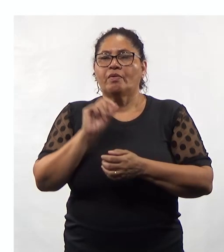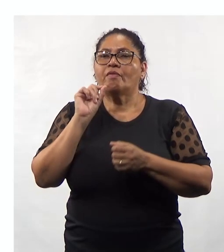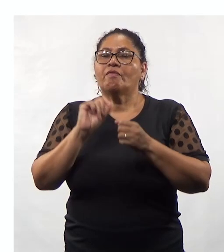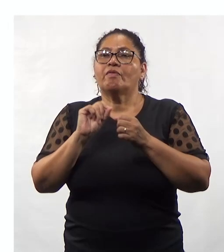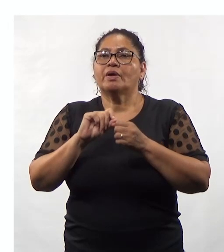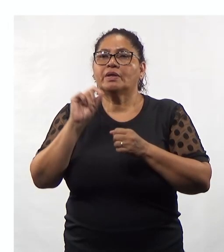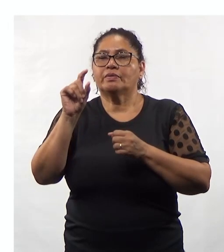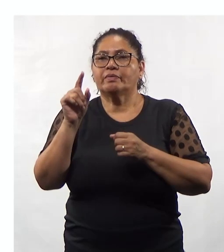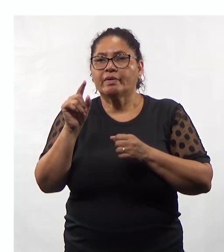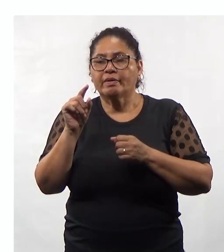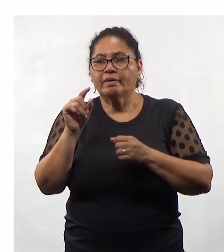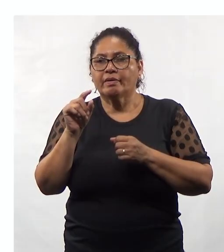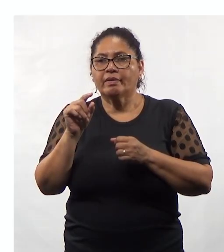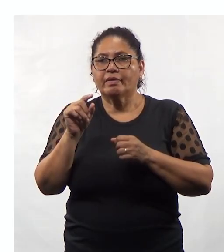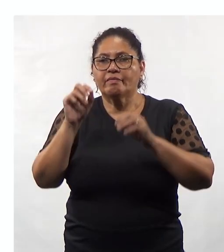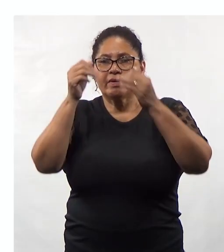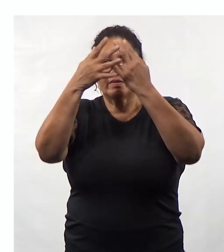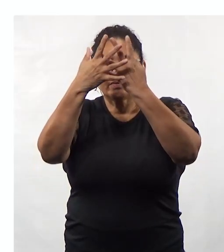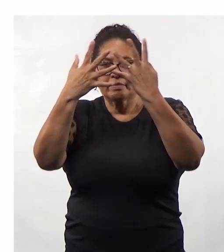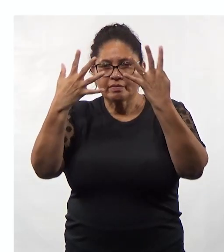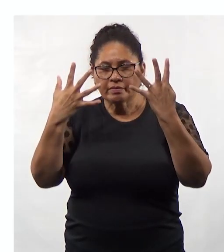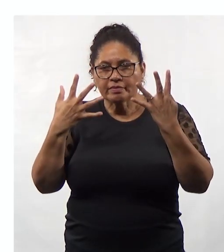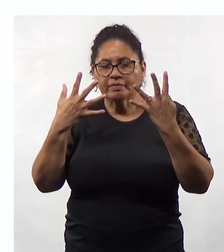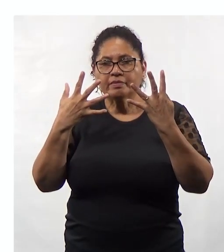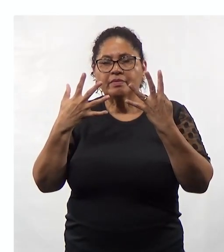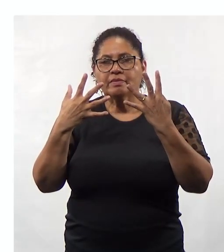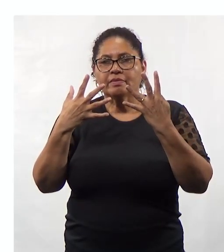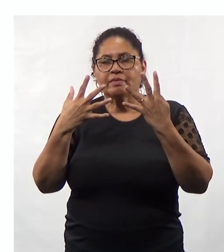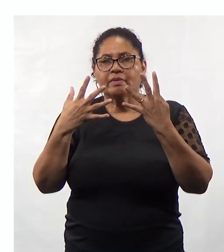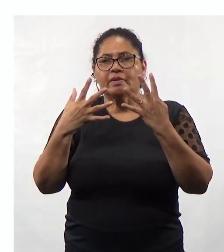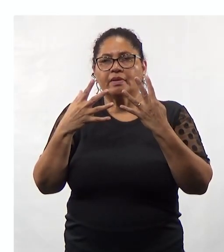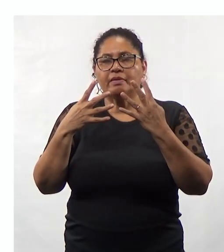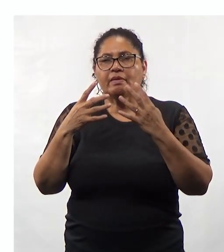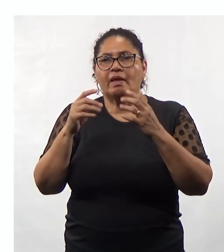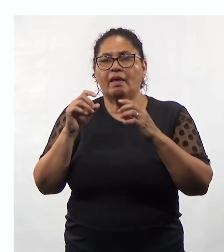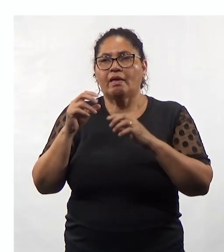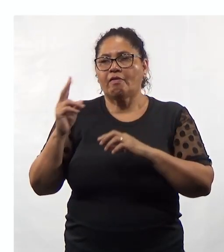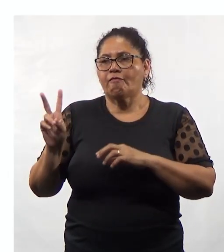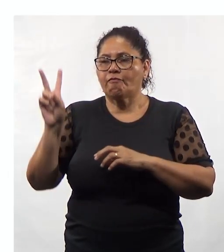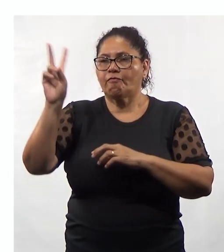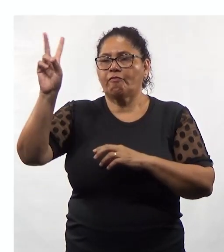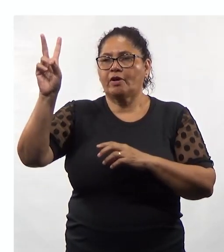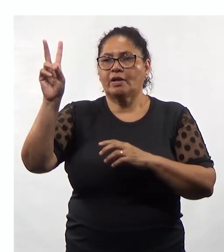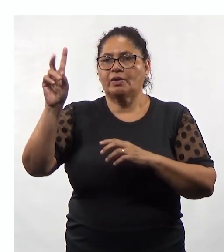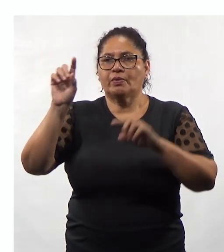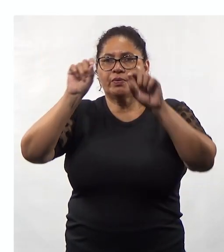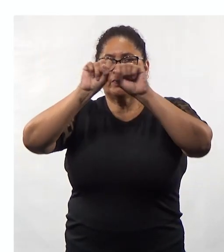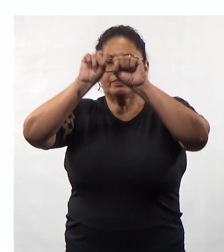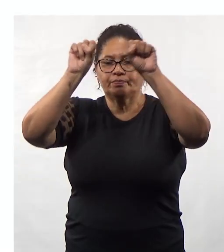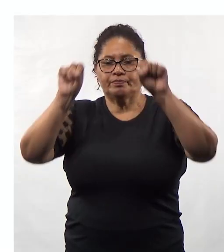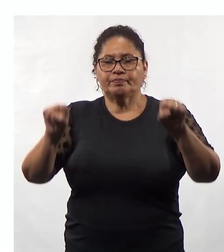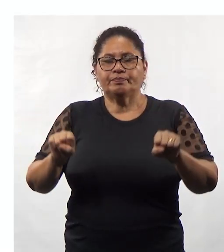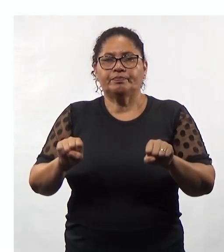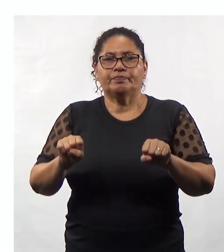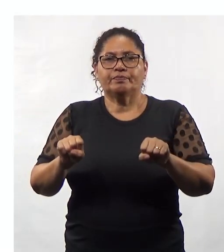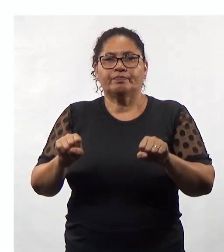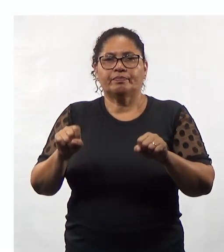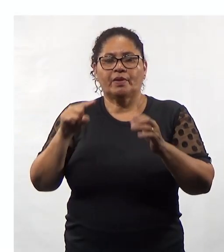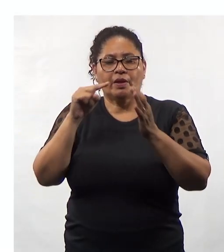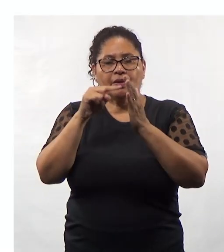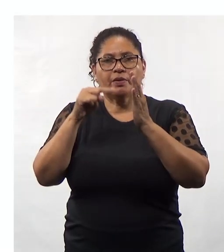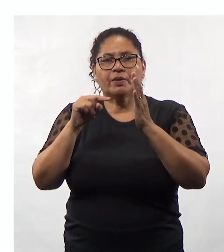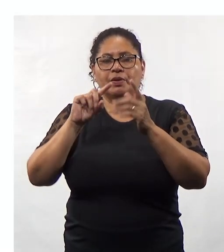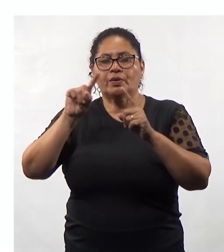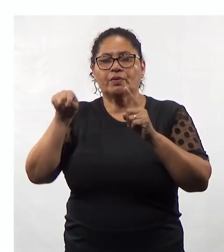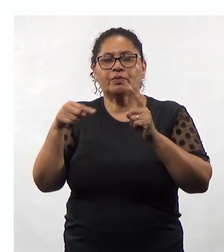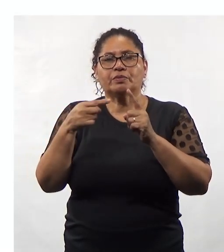gente faz? Volta lá na nossa planilha, peso, critério ou quadro, né? Item,